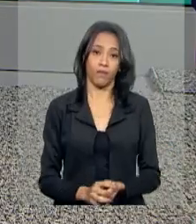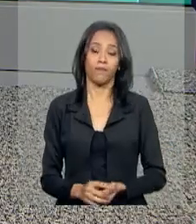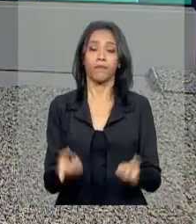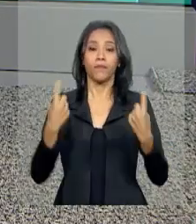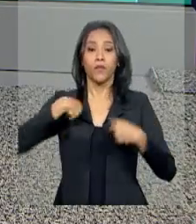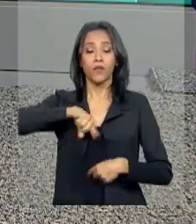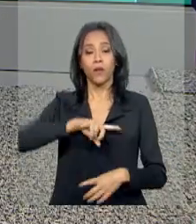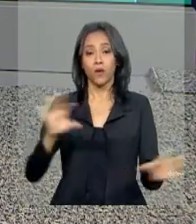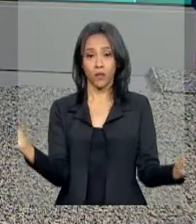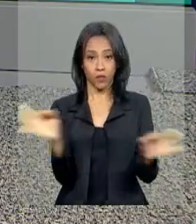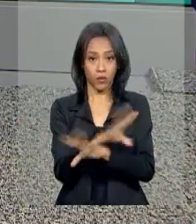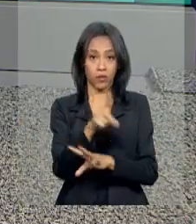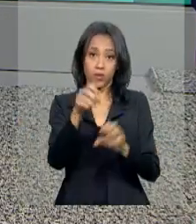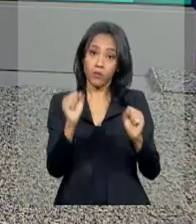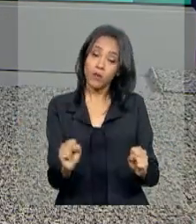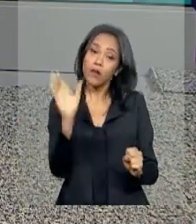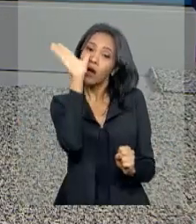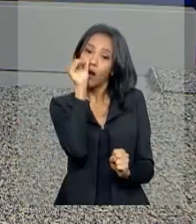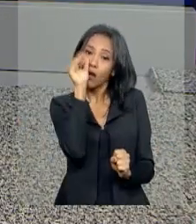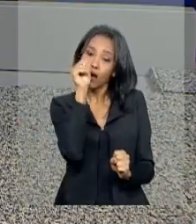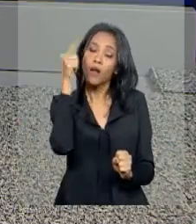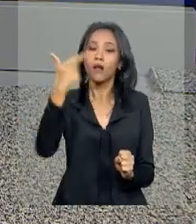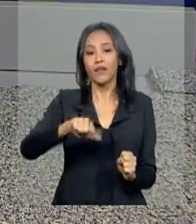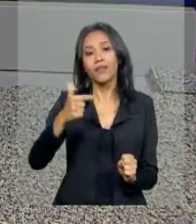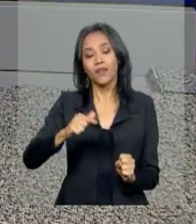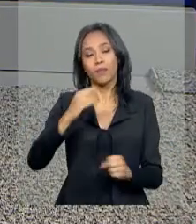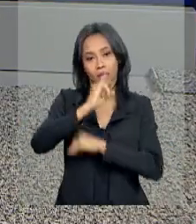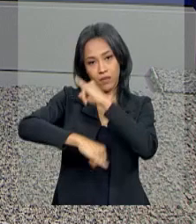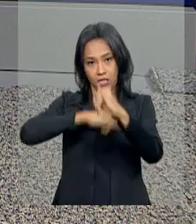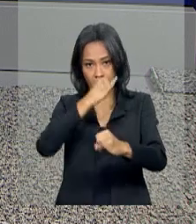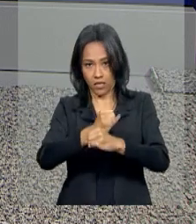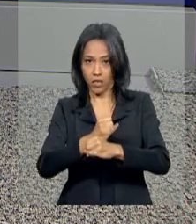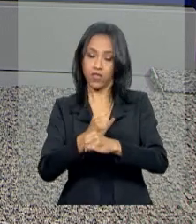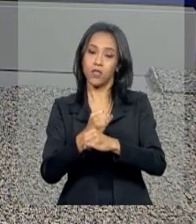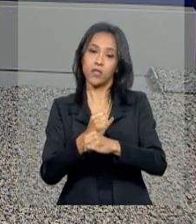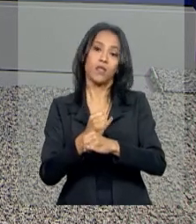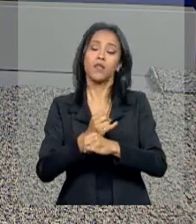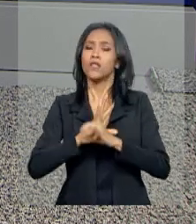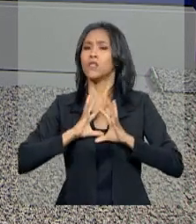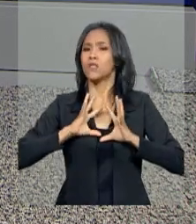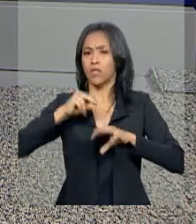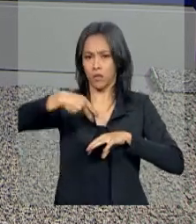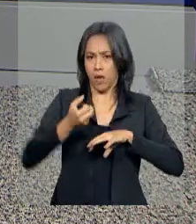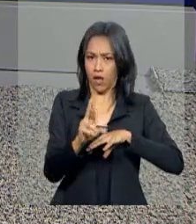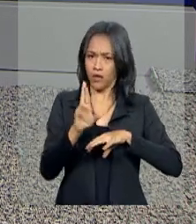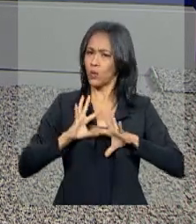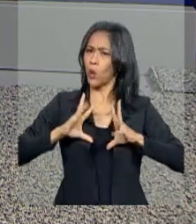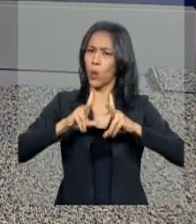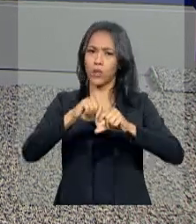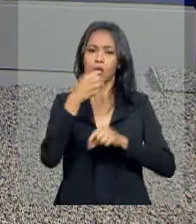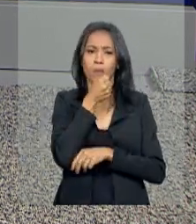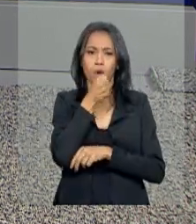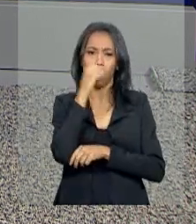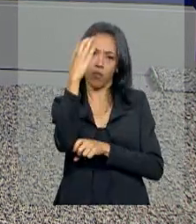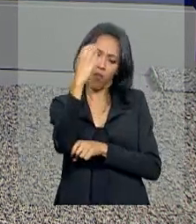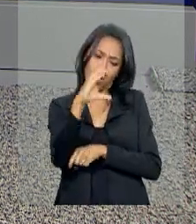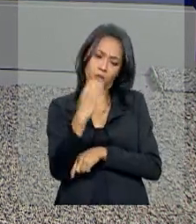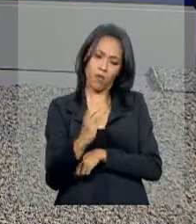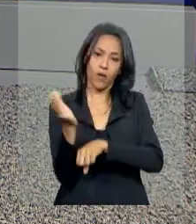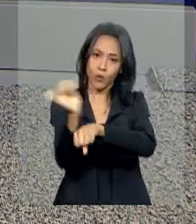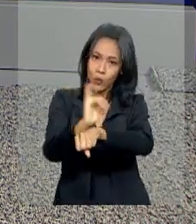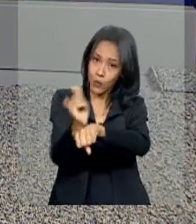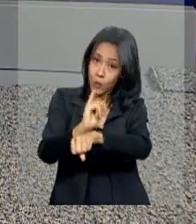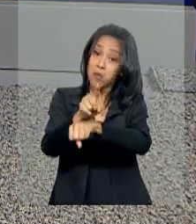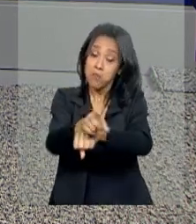Nós ficamos por aqui. Você acompanha a nossa programação ao vivo pelo site da NBR. Todas as reportagens estão no nosso canal no YouTube. Você